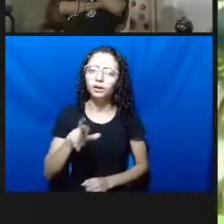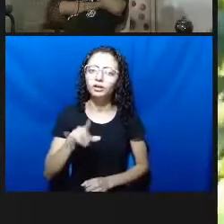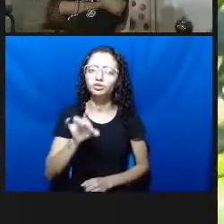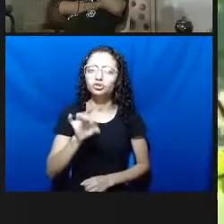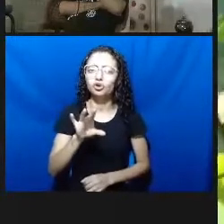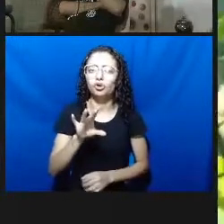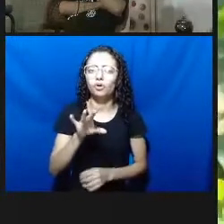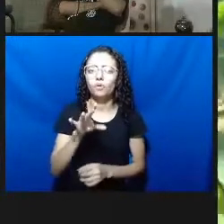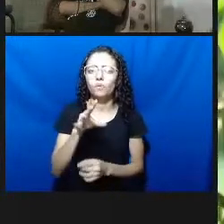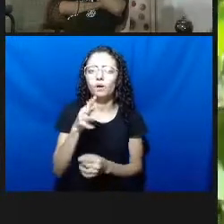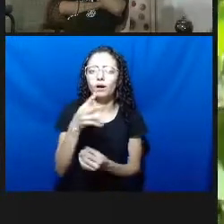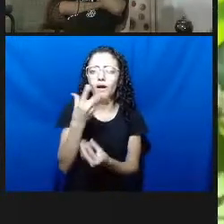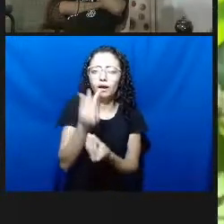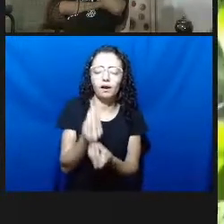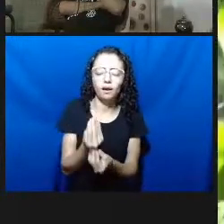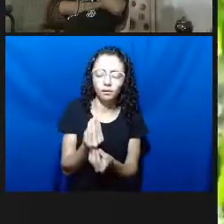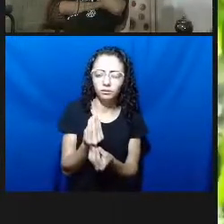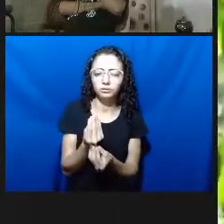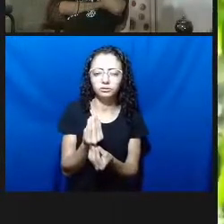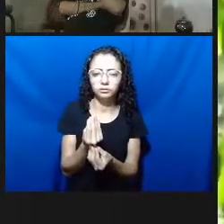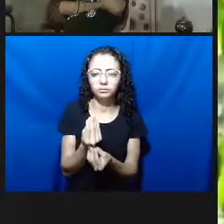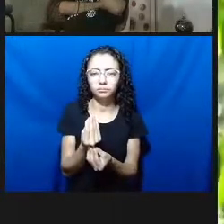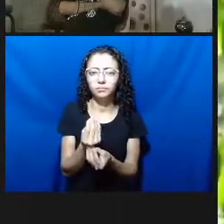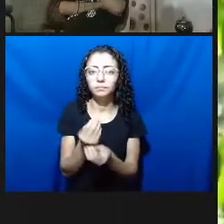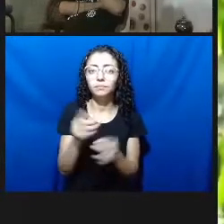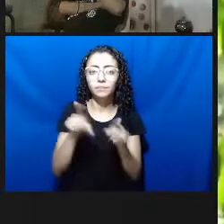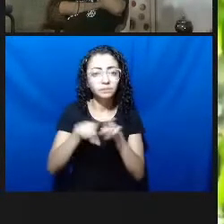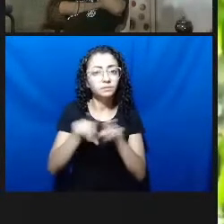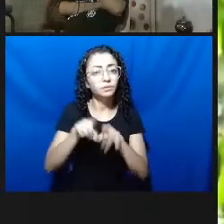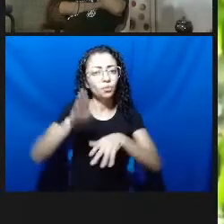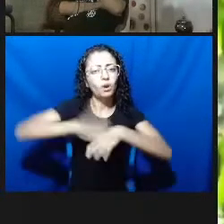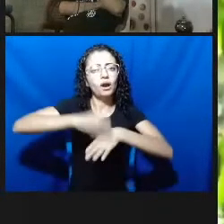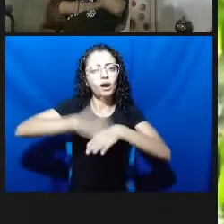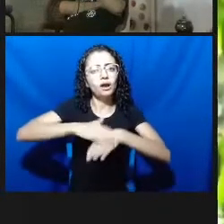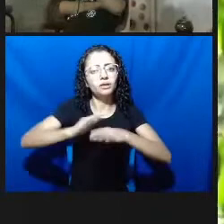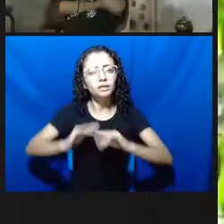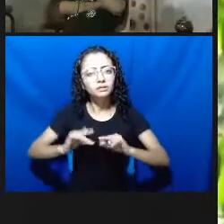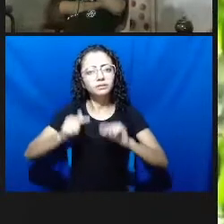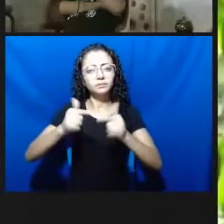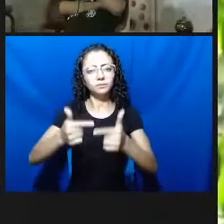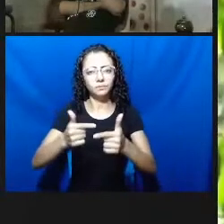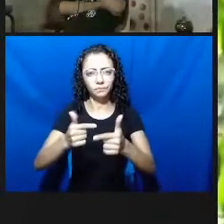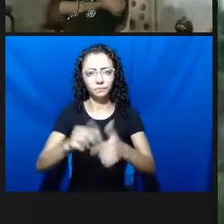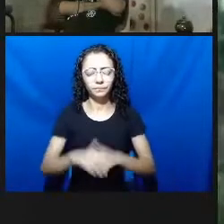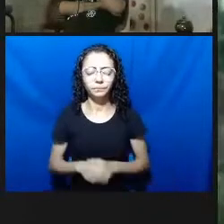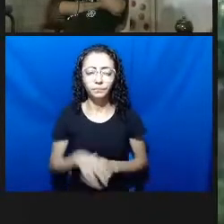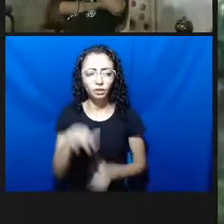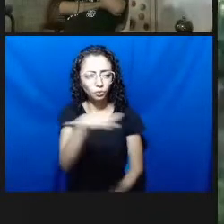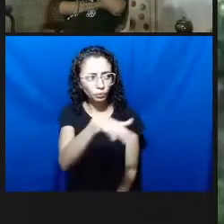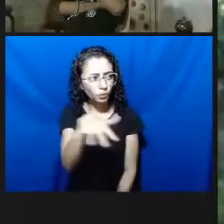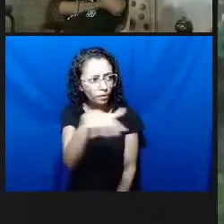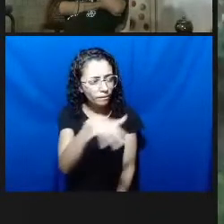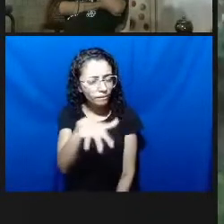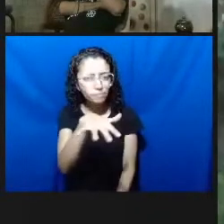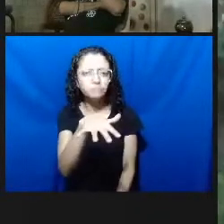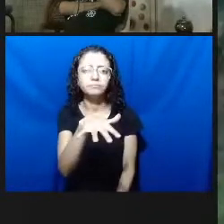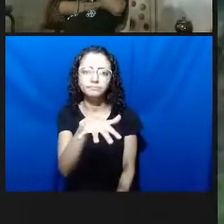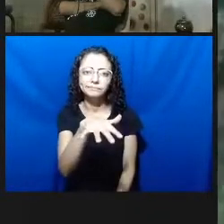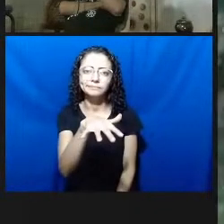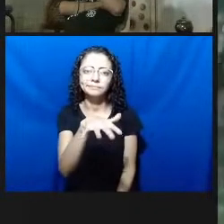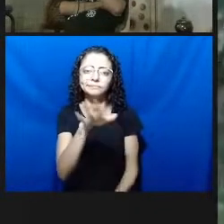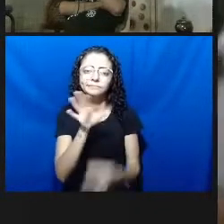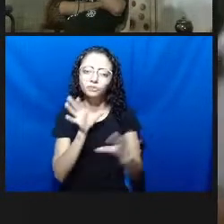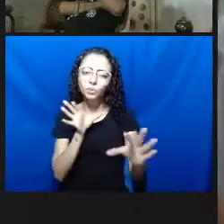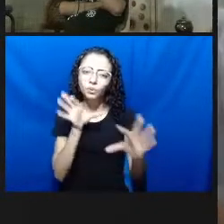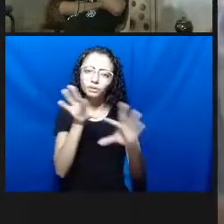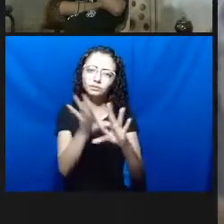visual, mas é também uma ação. A conexão entre o local e a ressonância da obra